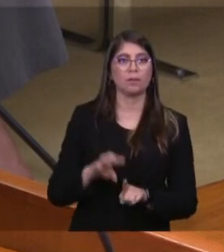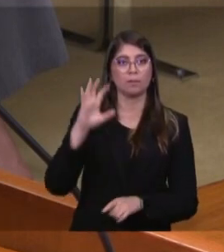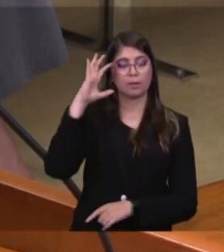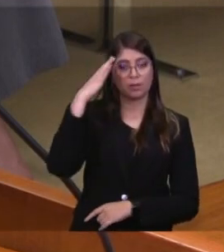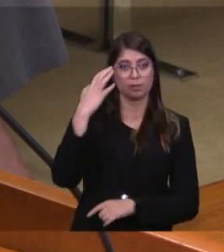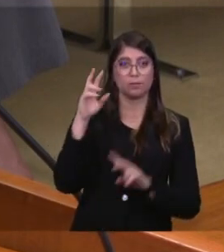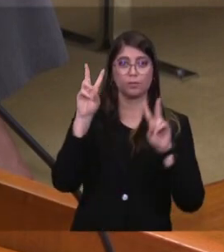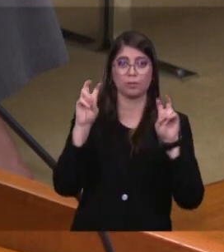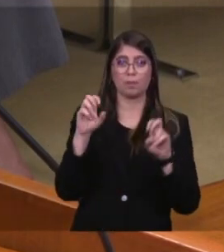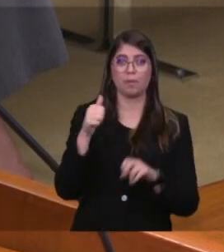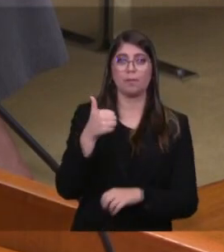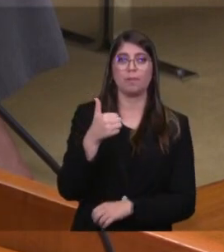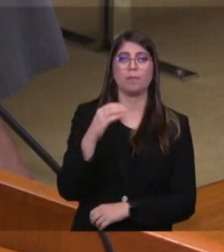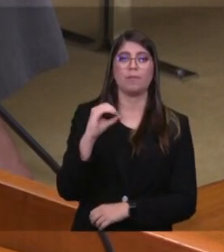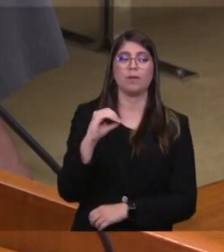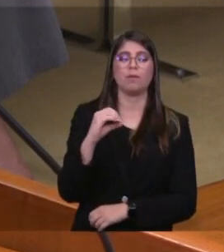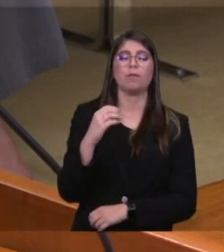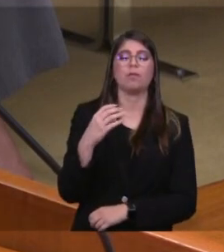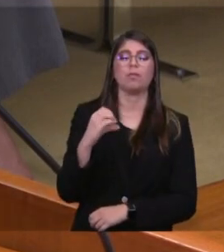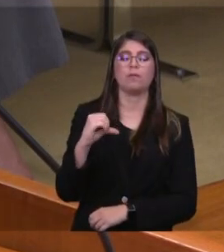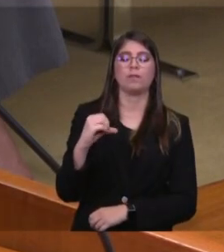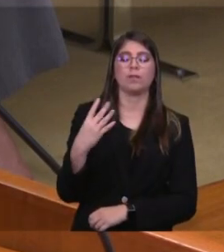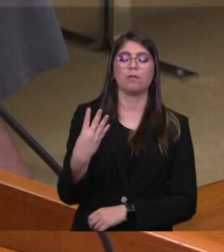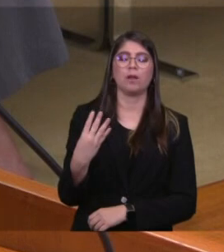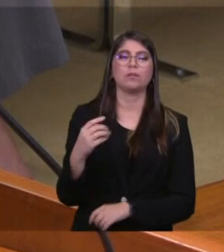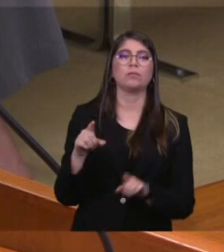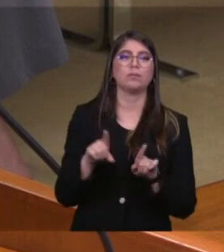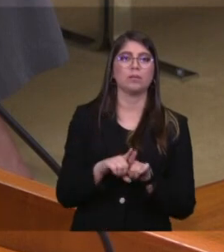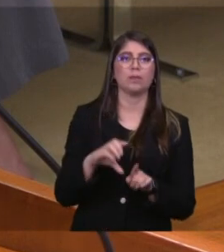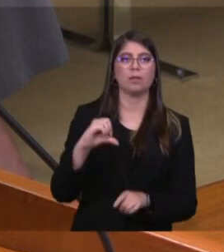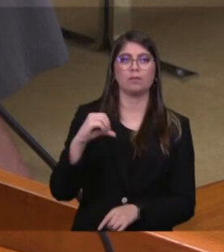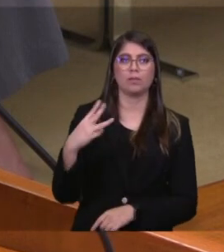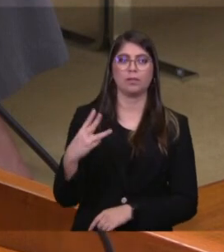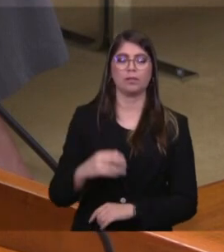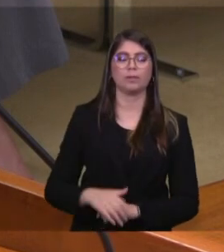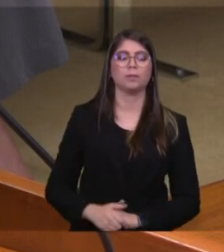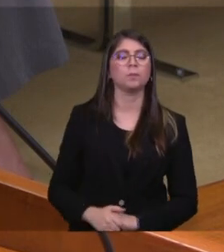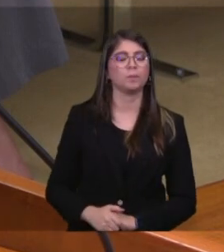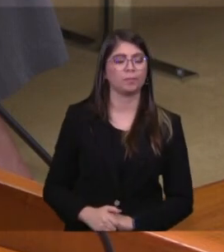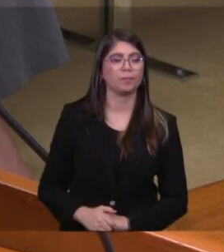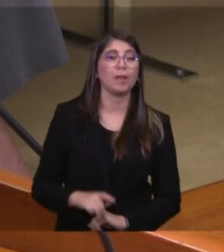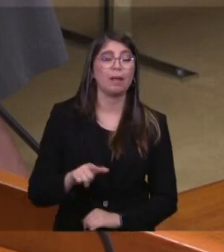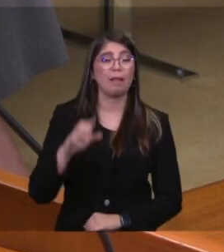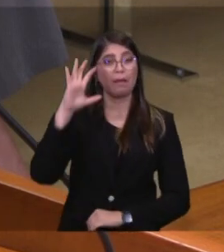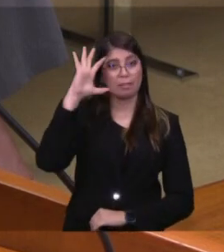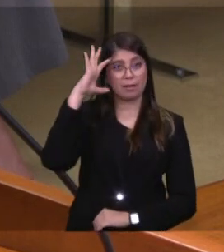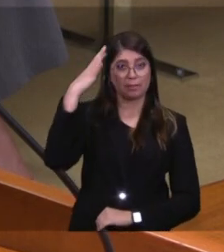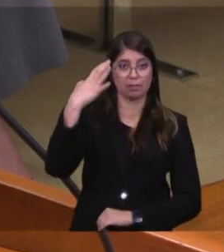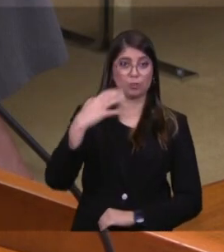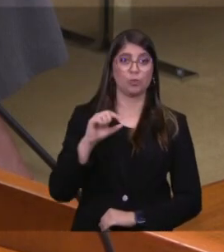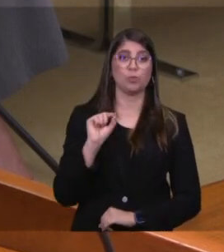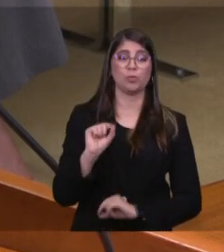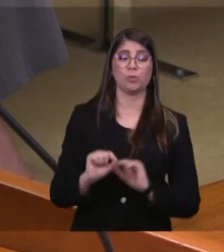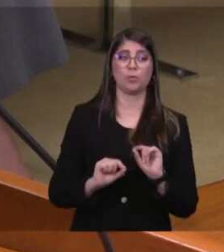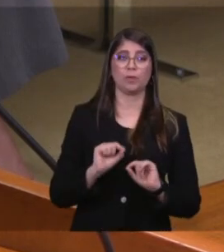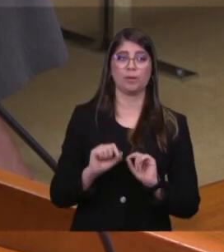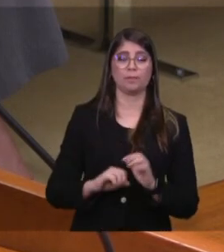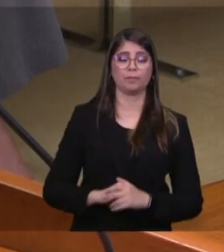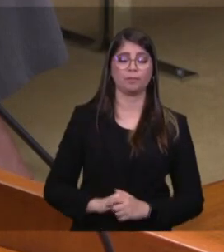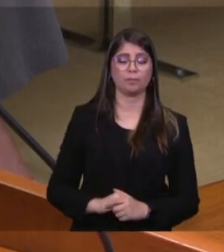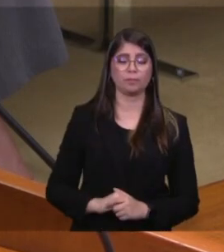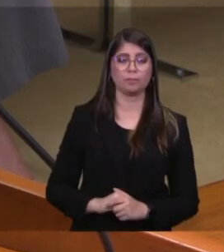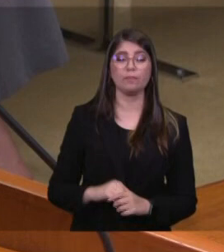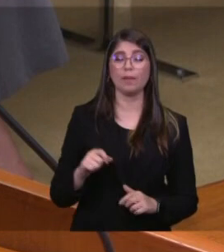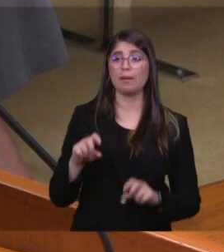tema 1.094 e 1.093. E ficou decidido por esta egrégia corte que